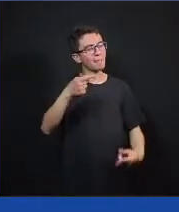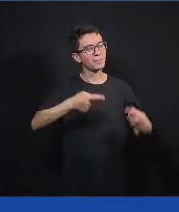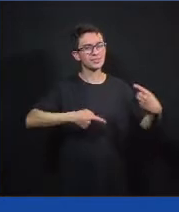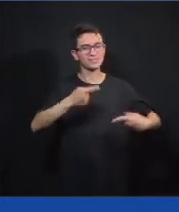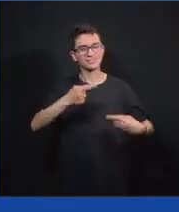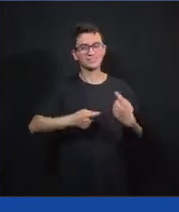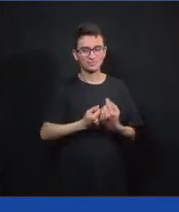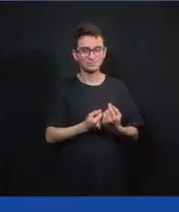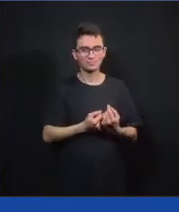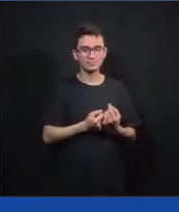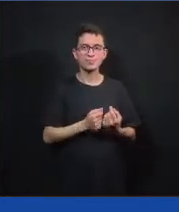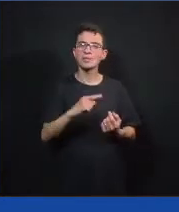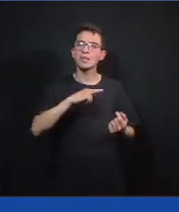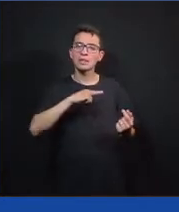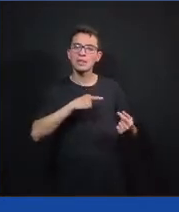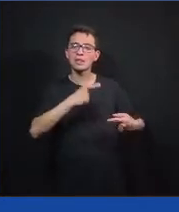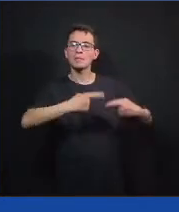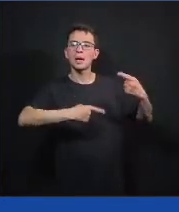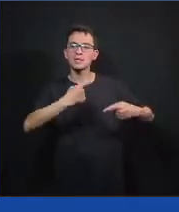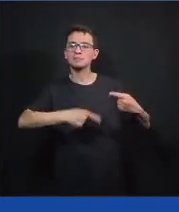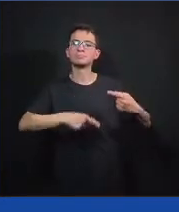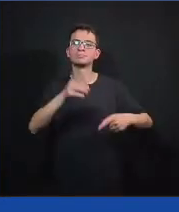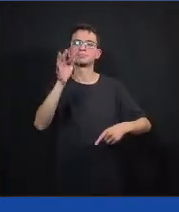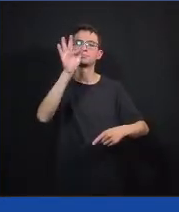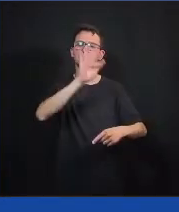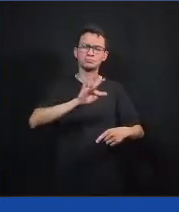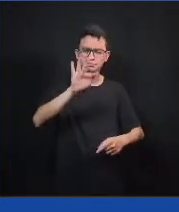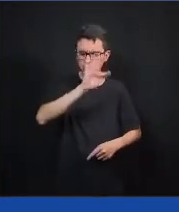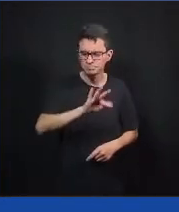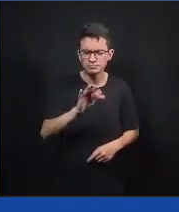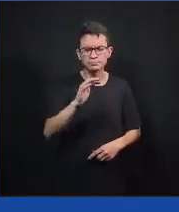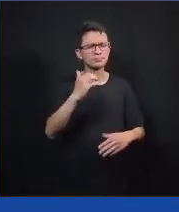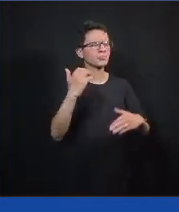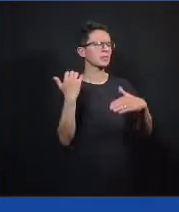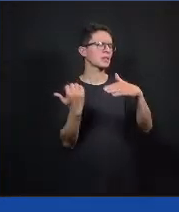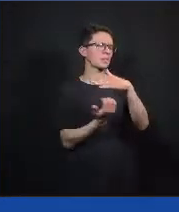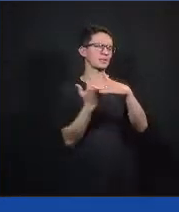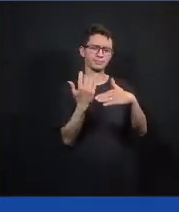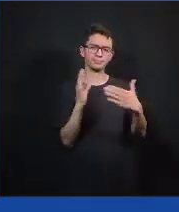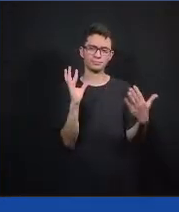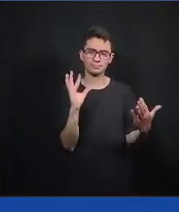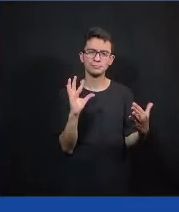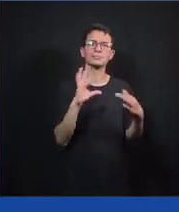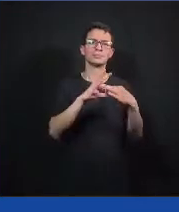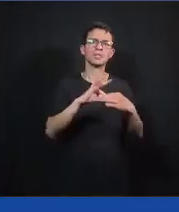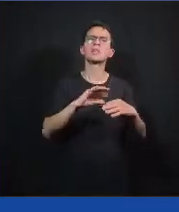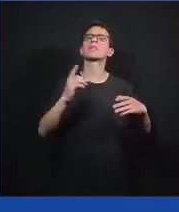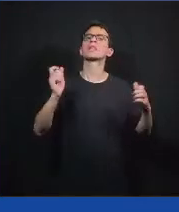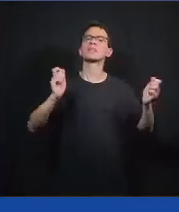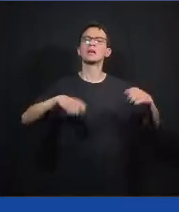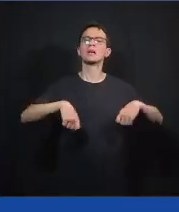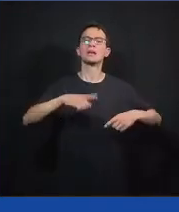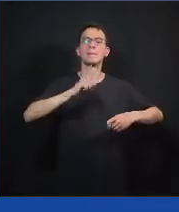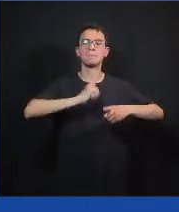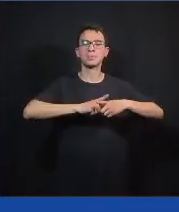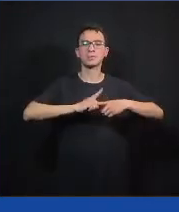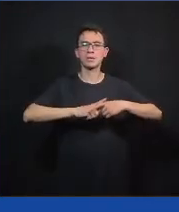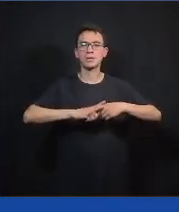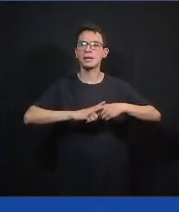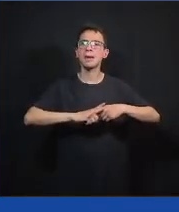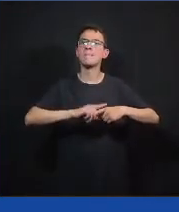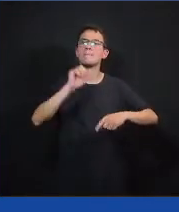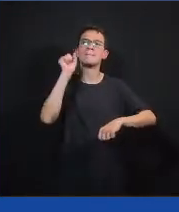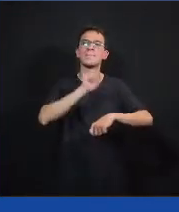público, empresa, universidades, isso vai ser, essa junção vai ser o que vai fazer a gente sair dessa polarização